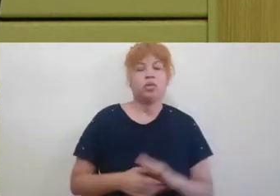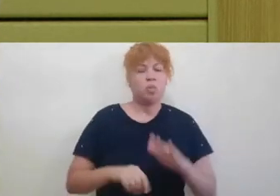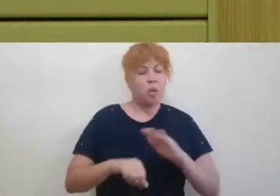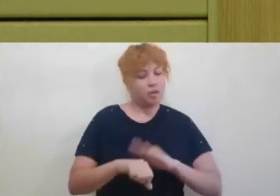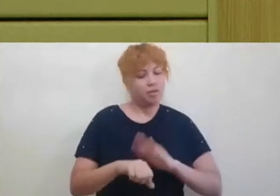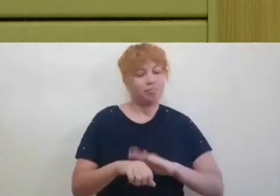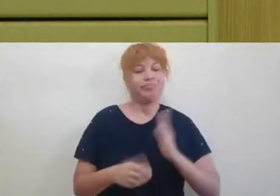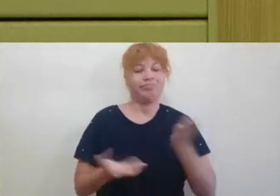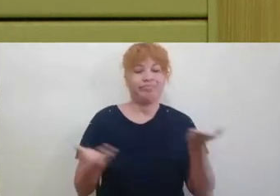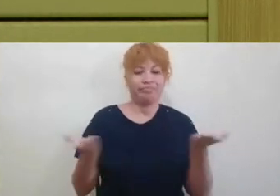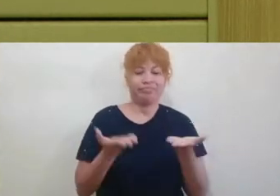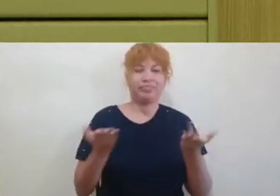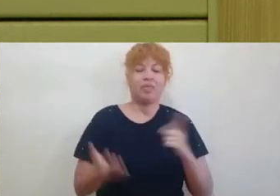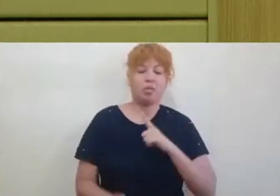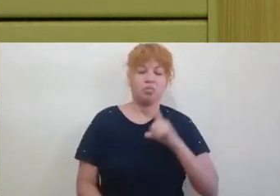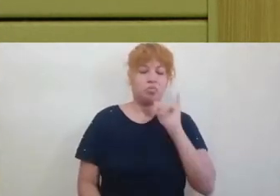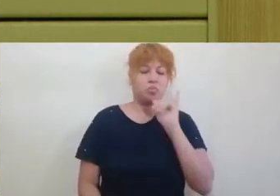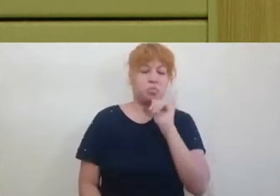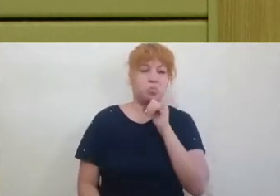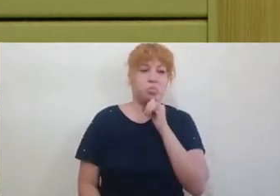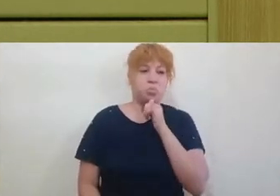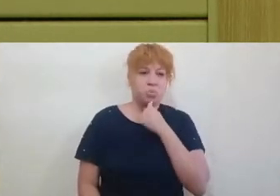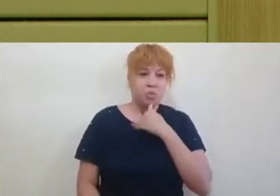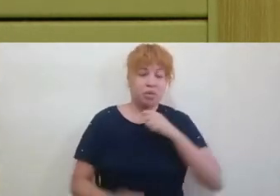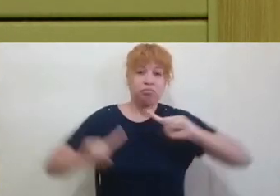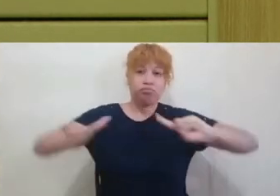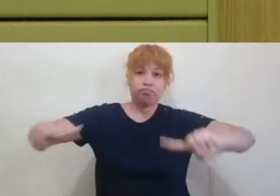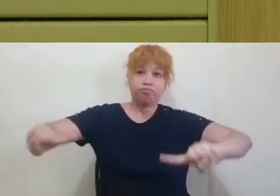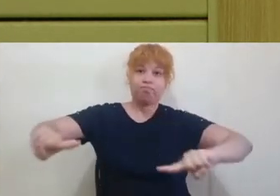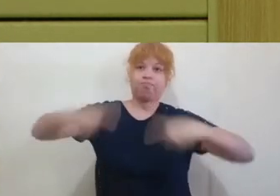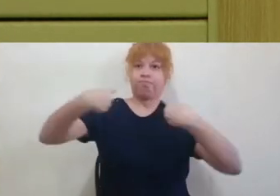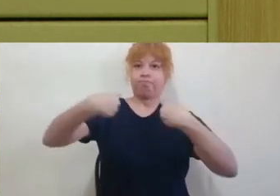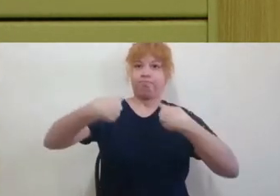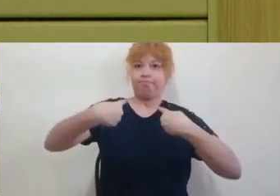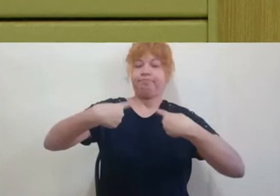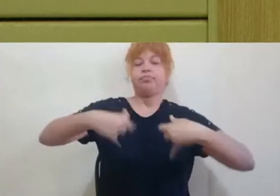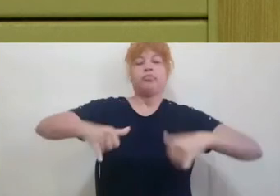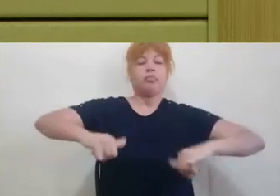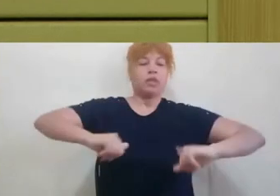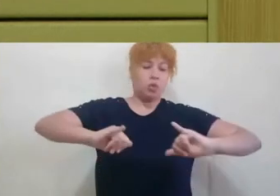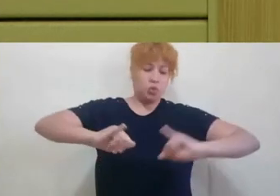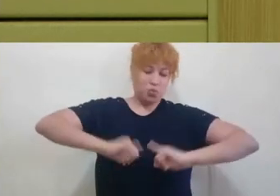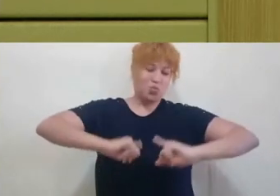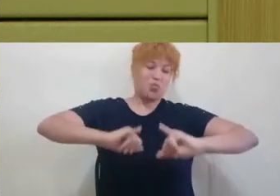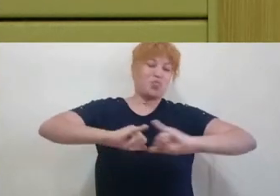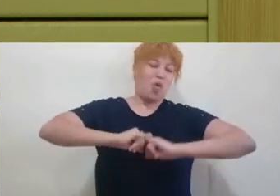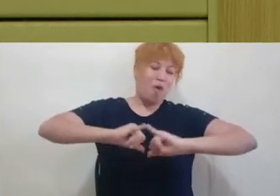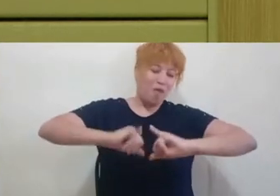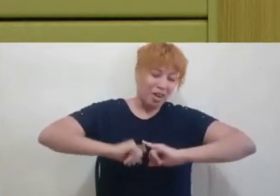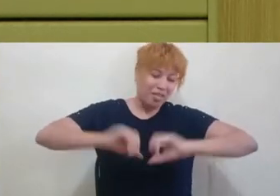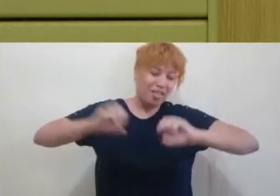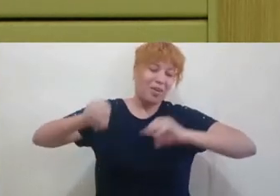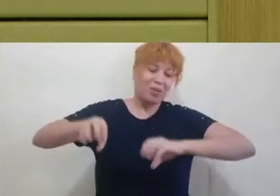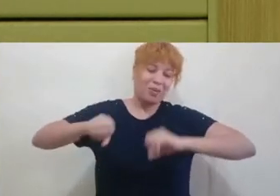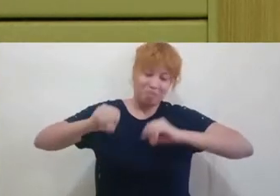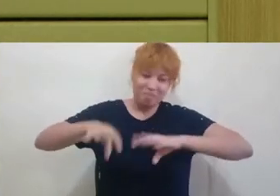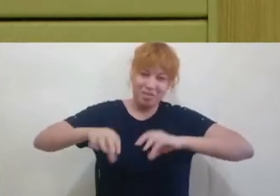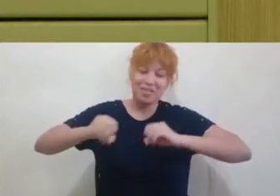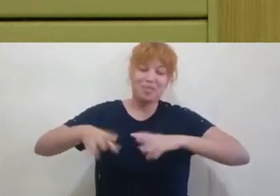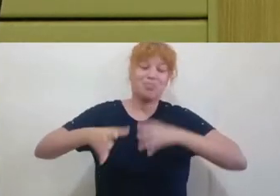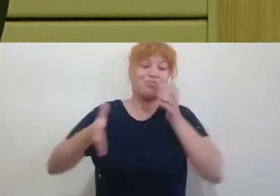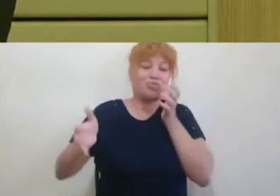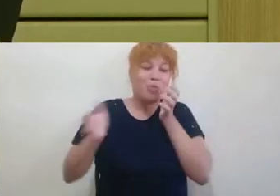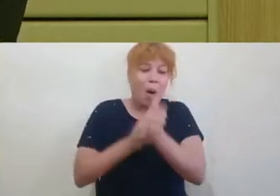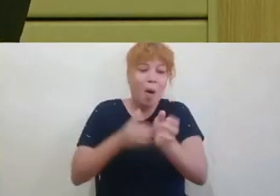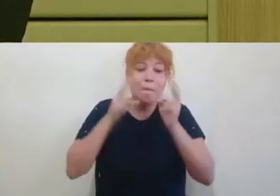resistir. Mas nós precisamos de vocês, de cada um e de cada uma. Não esqueçam, muitos de vocês